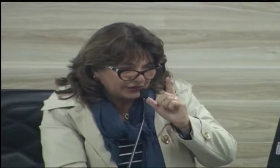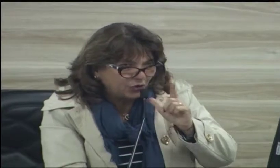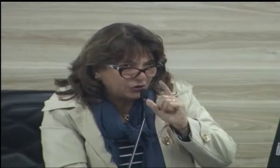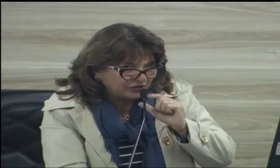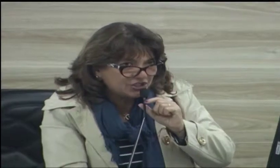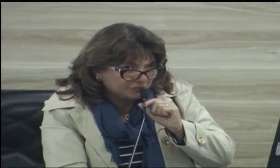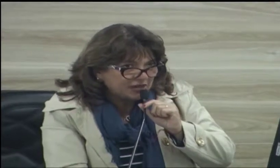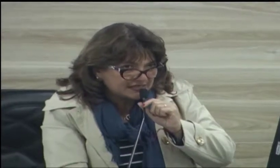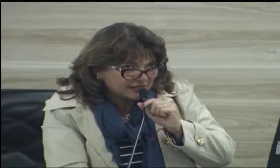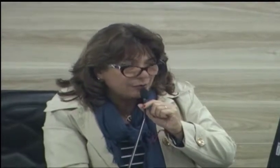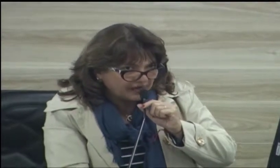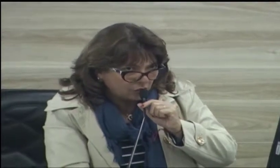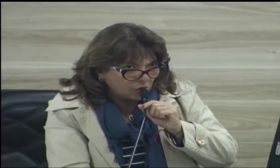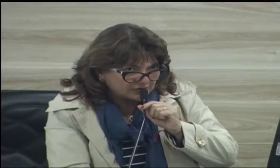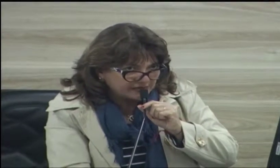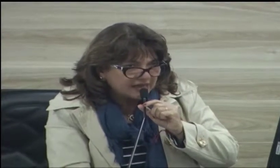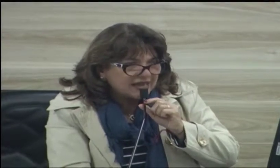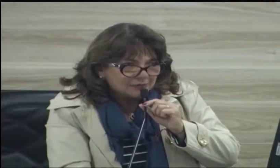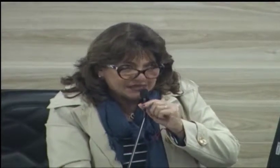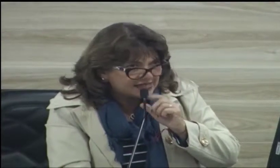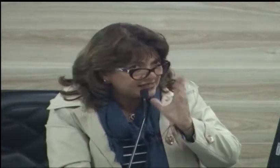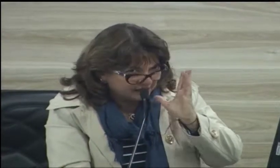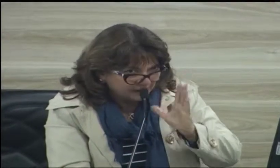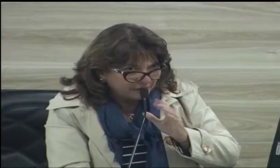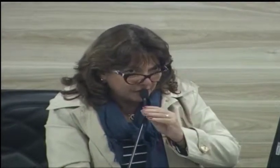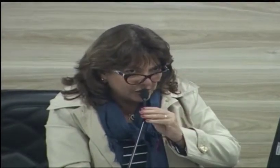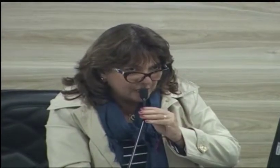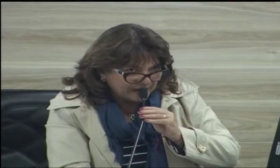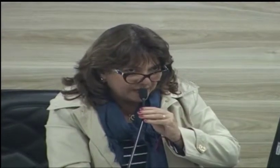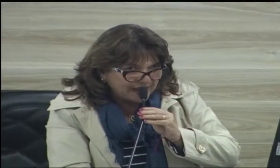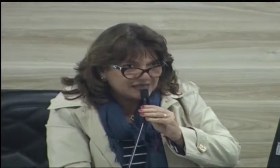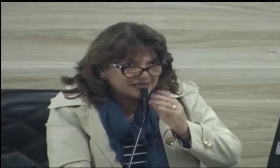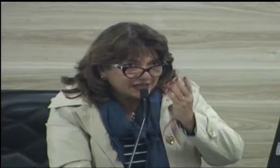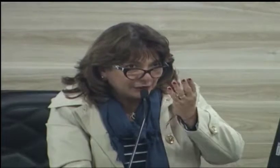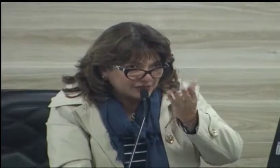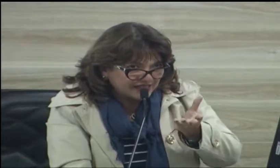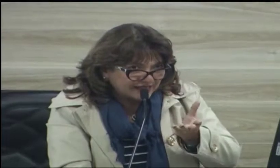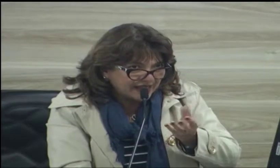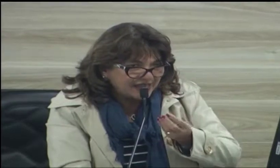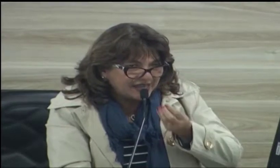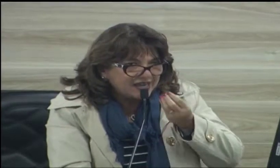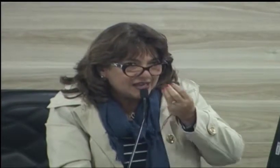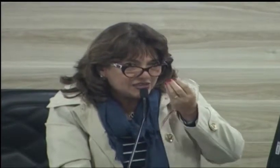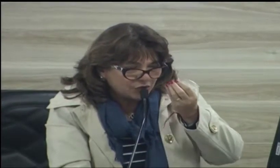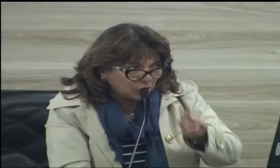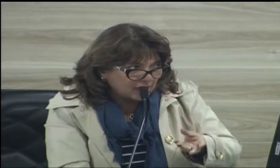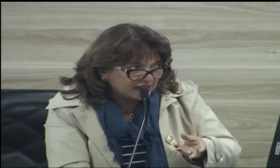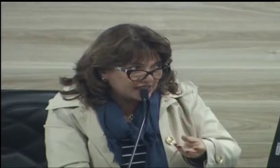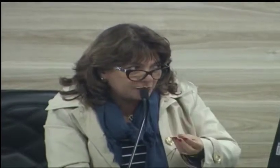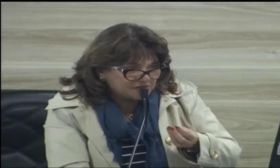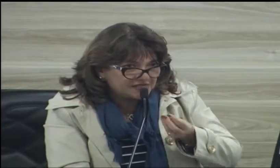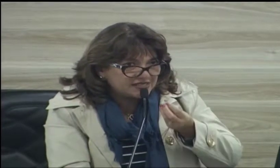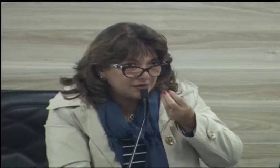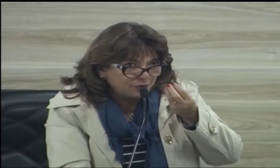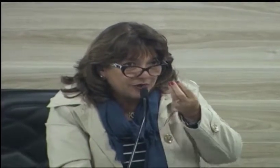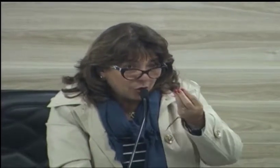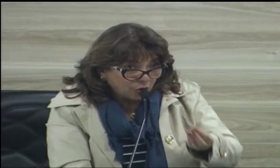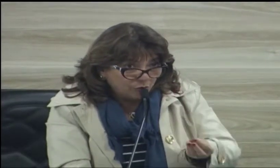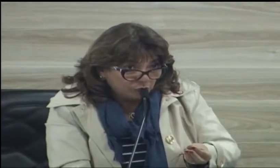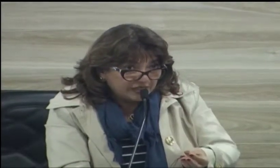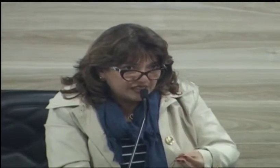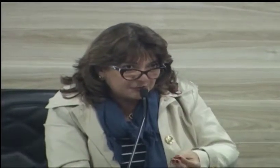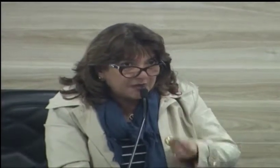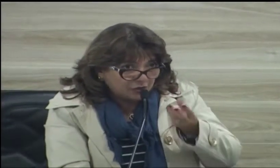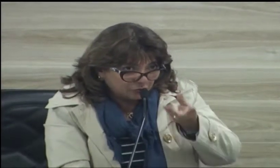era um ambulatório de estimulação precoce. Mas assim, meus parabéns de você estar aqui, se colocando à disposição,